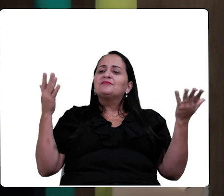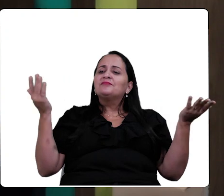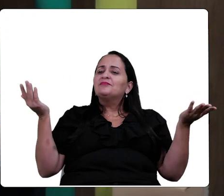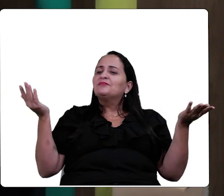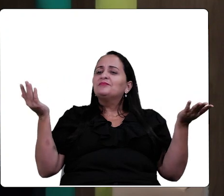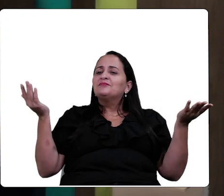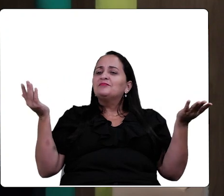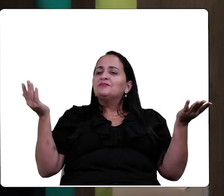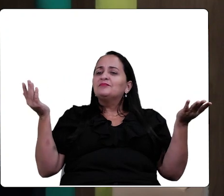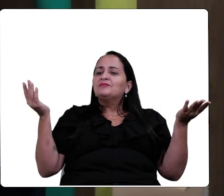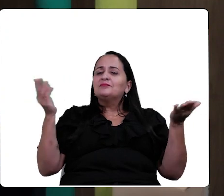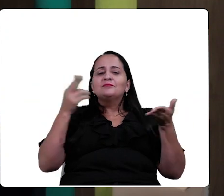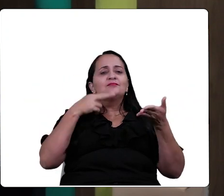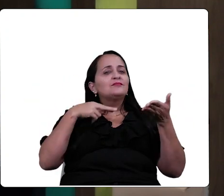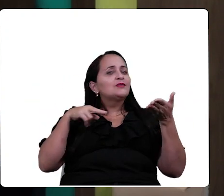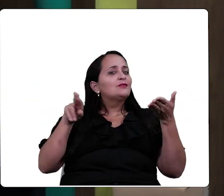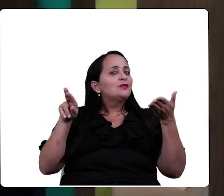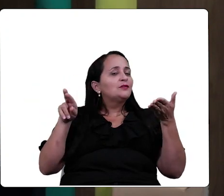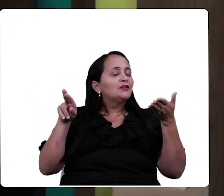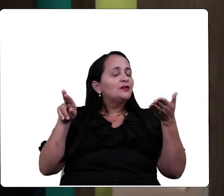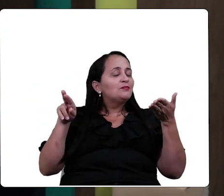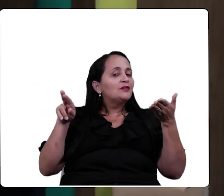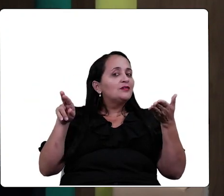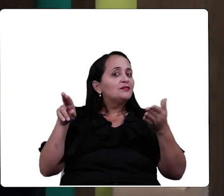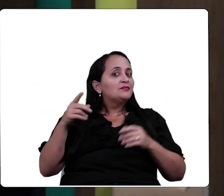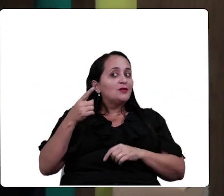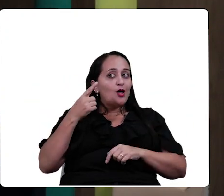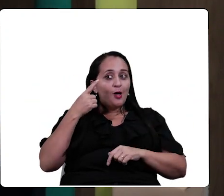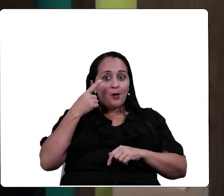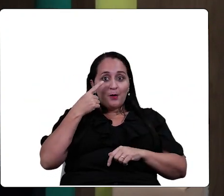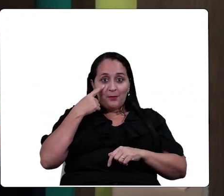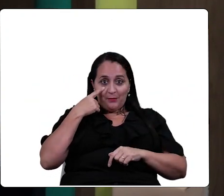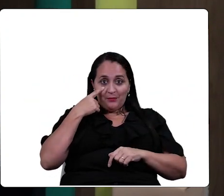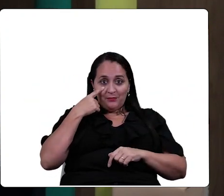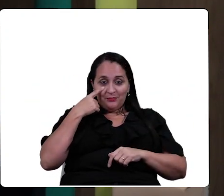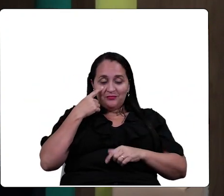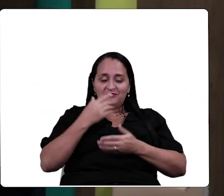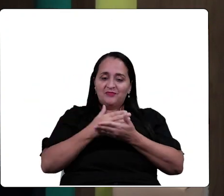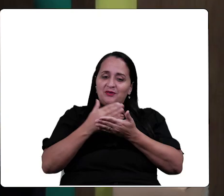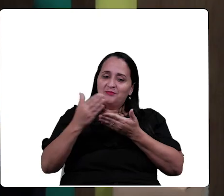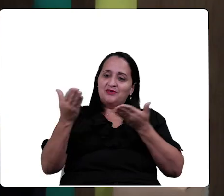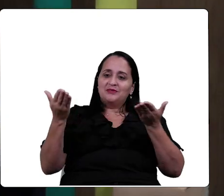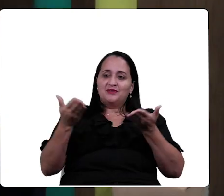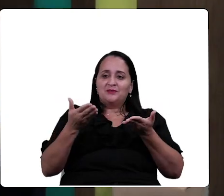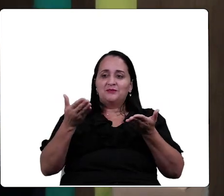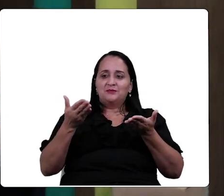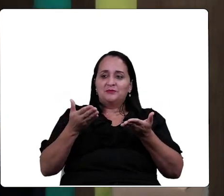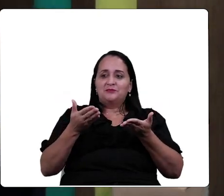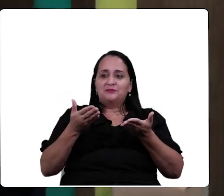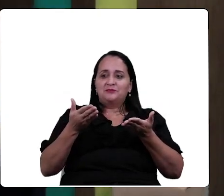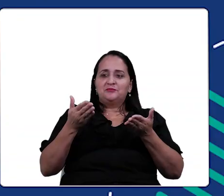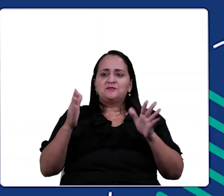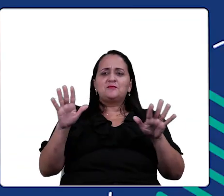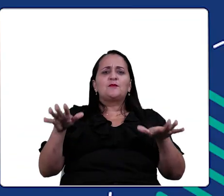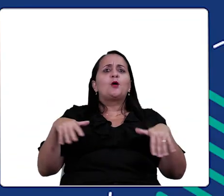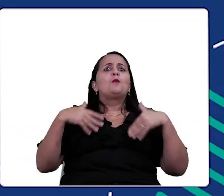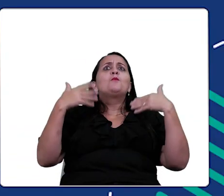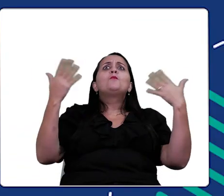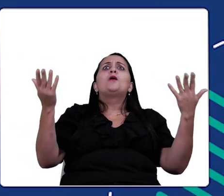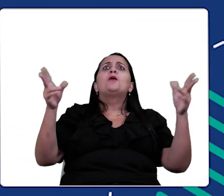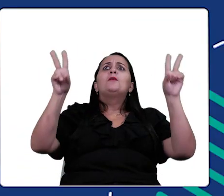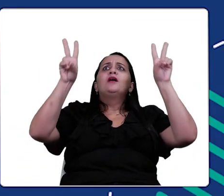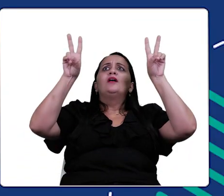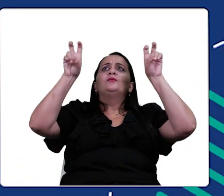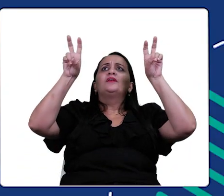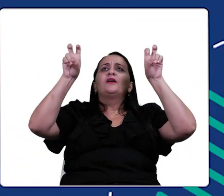tema. Qual é o tema? Fiquem atentos porque a aula vai começar agora. Pois bem, qual é o